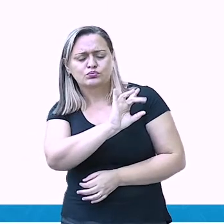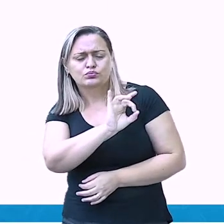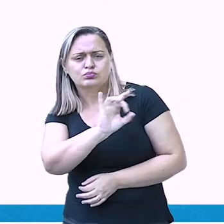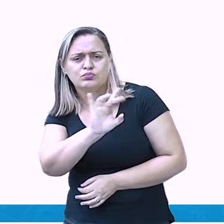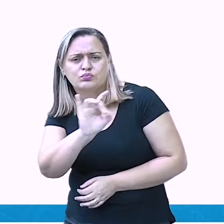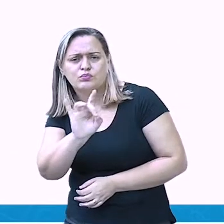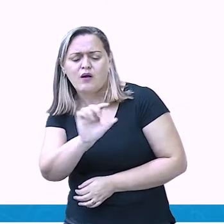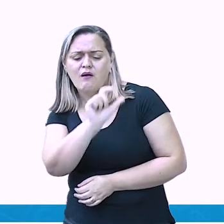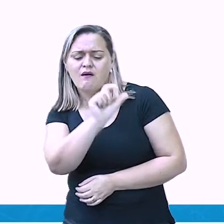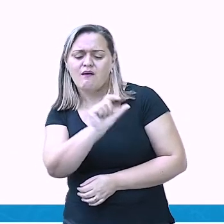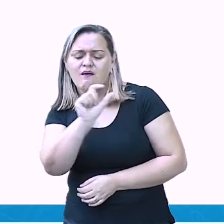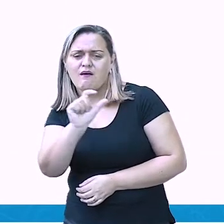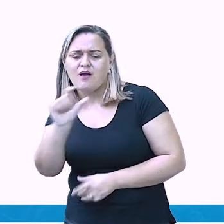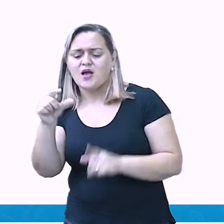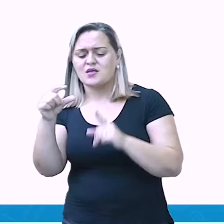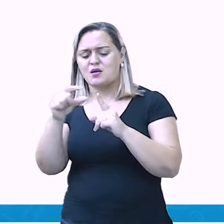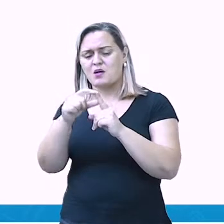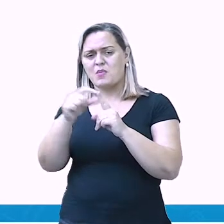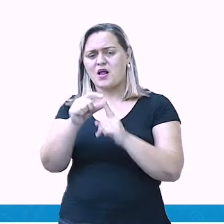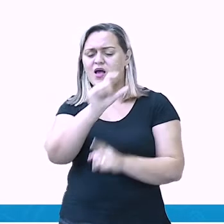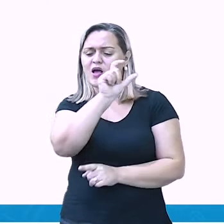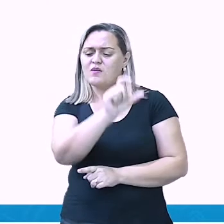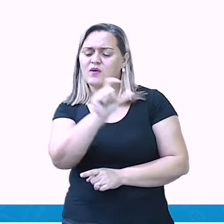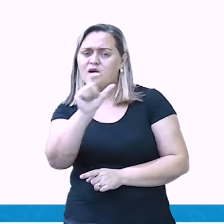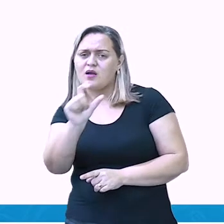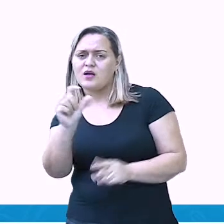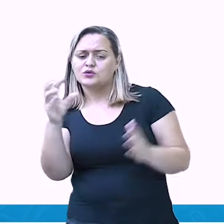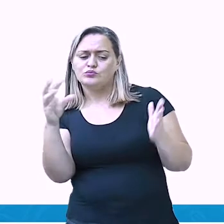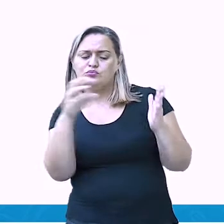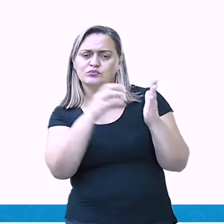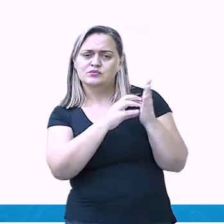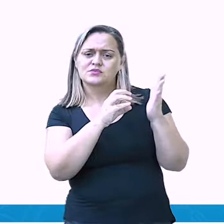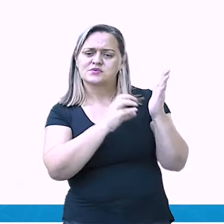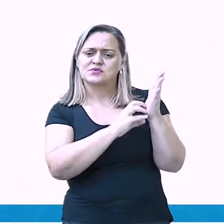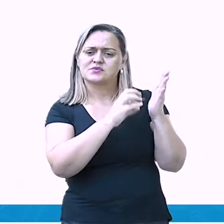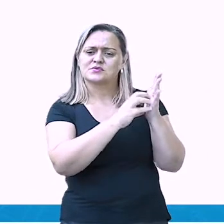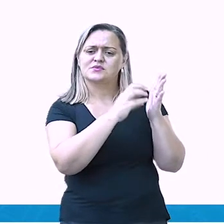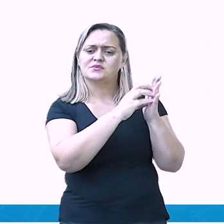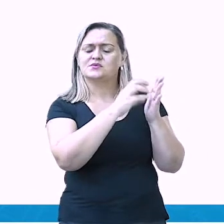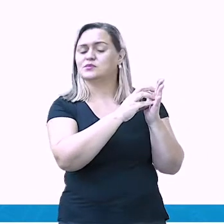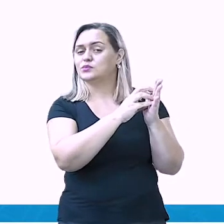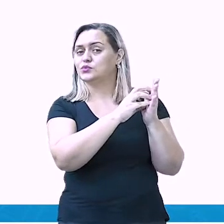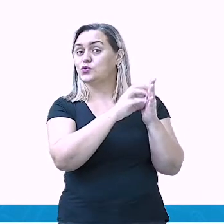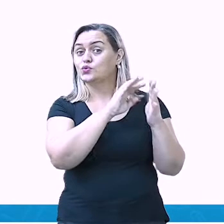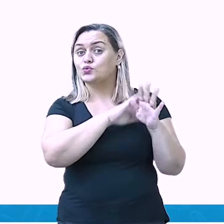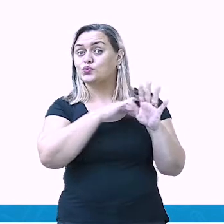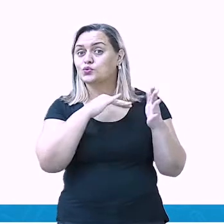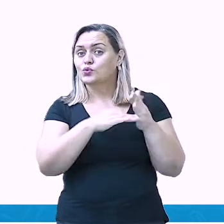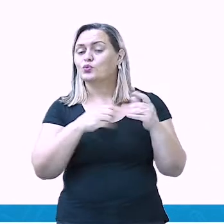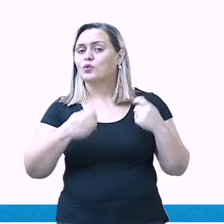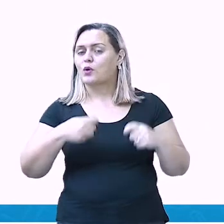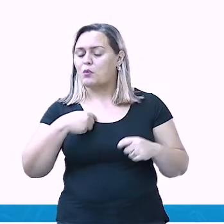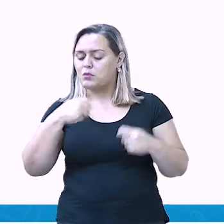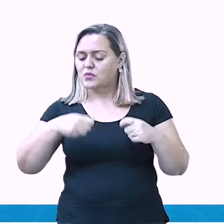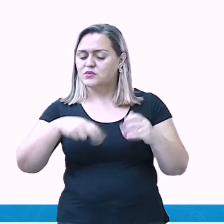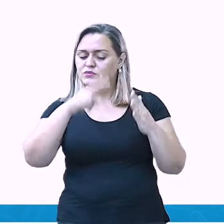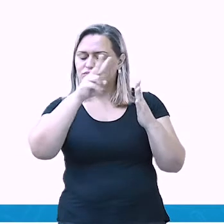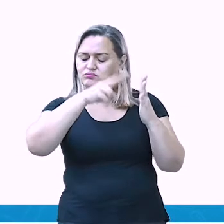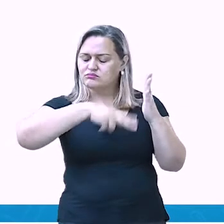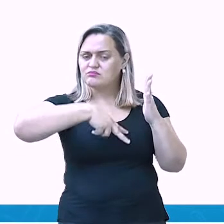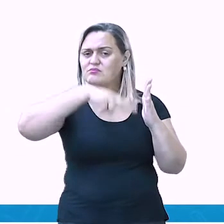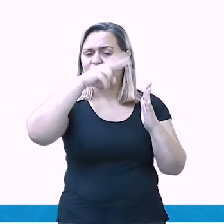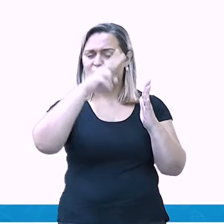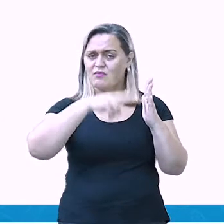símbolo, cada palavra, título, subtítulo que este mapa vem trazendo para mim. Cada elemento